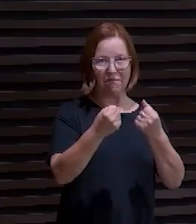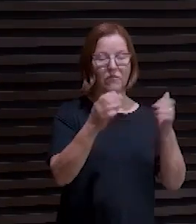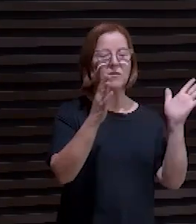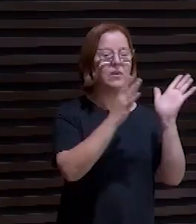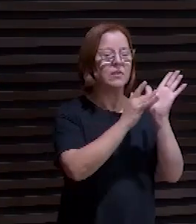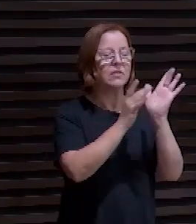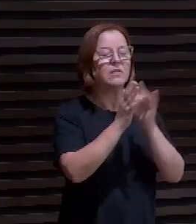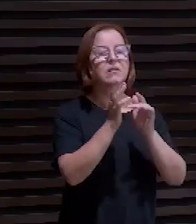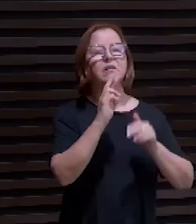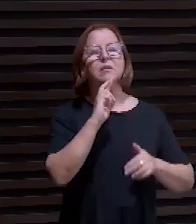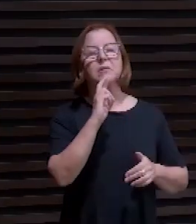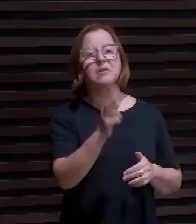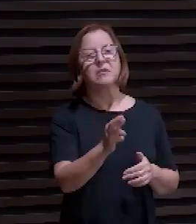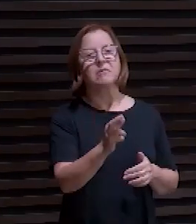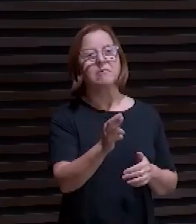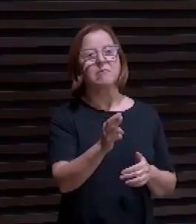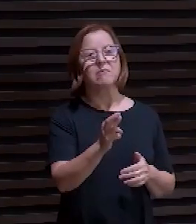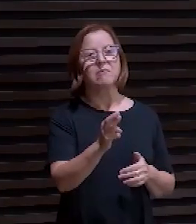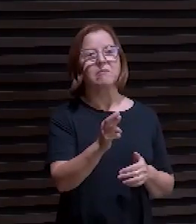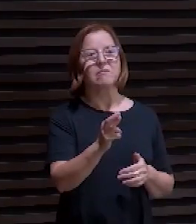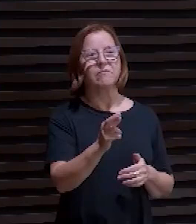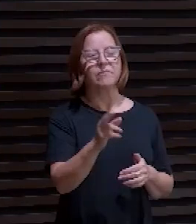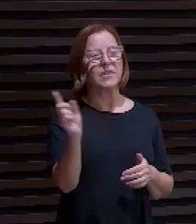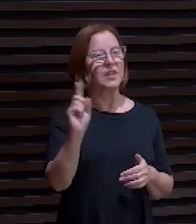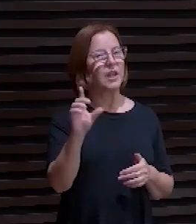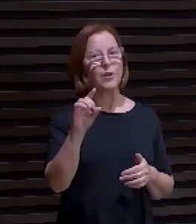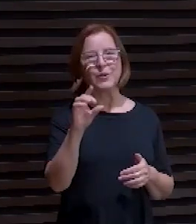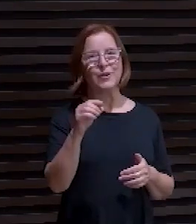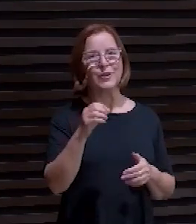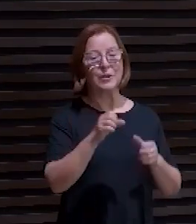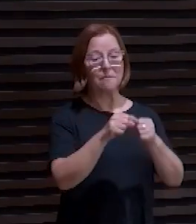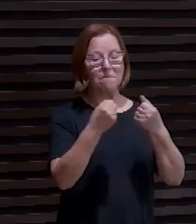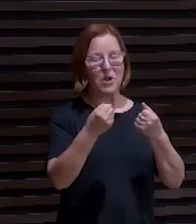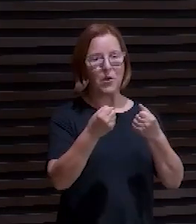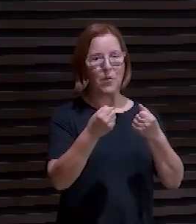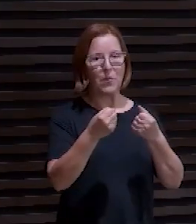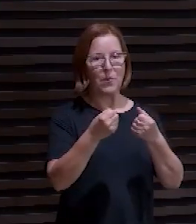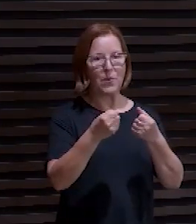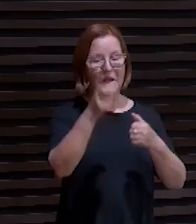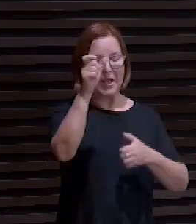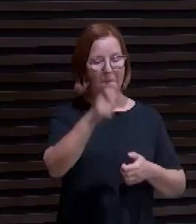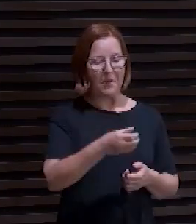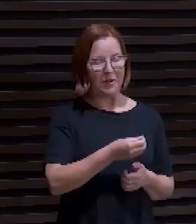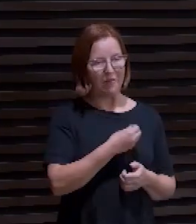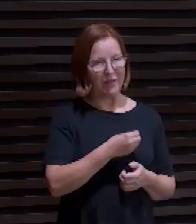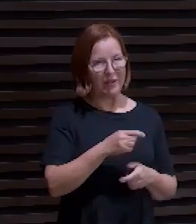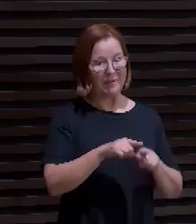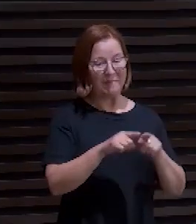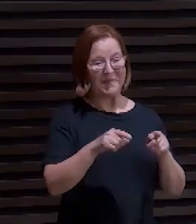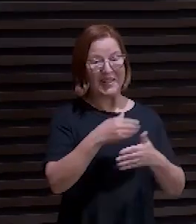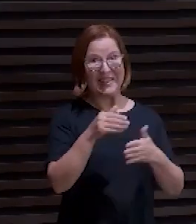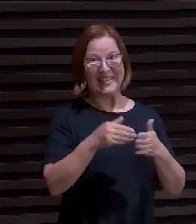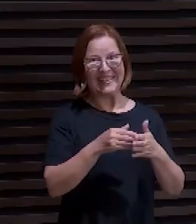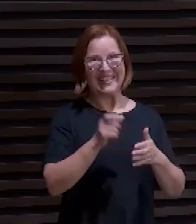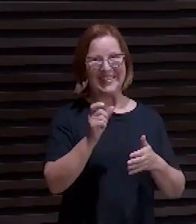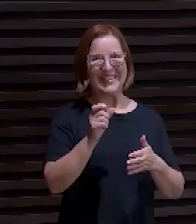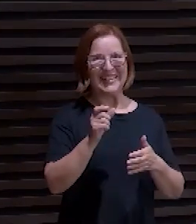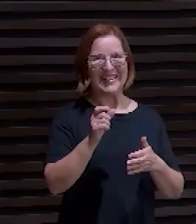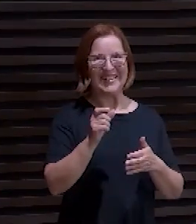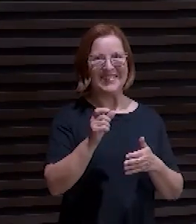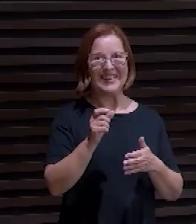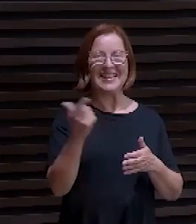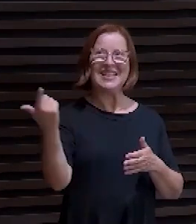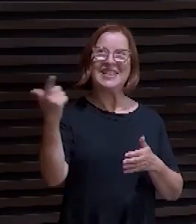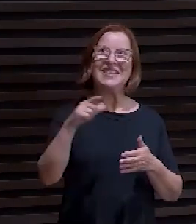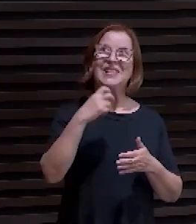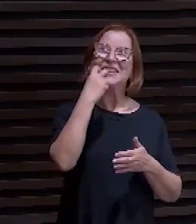Jesus respondeu, nem só de pão viverá o homem, mas de toda a palavra que sai da boca de Deus.